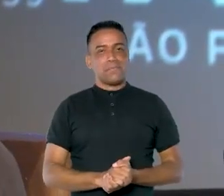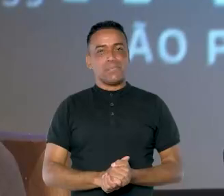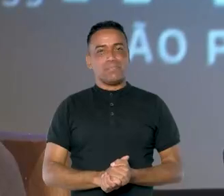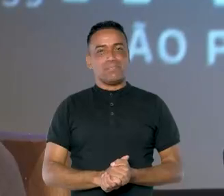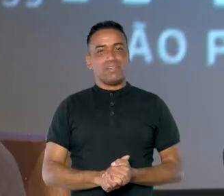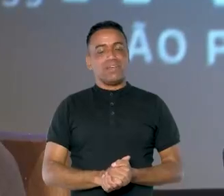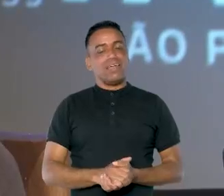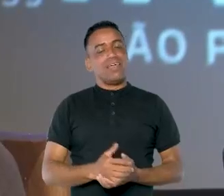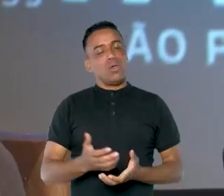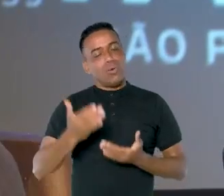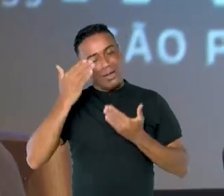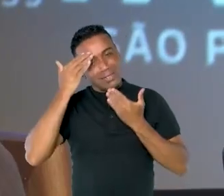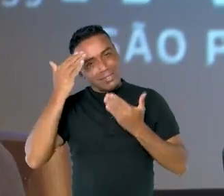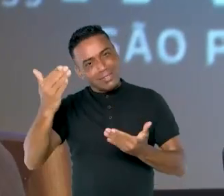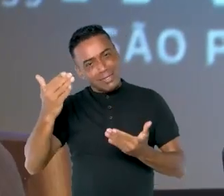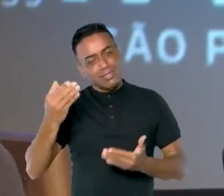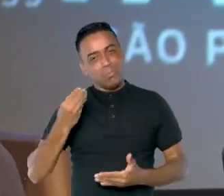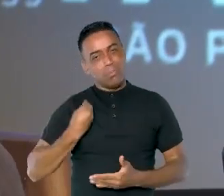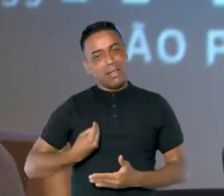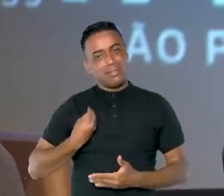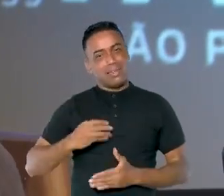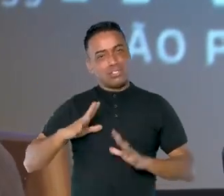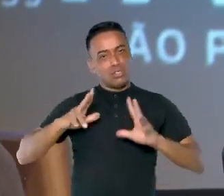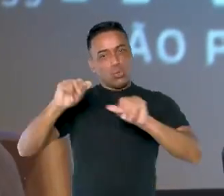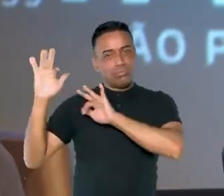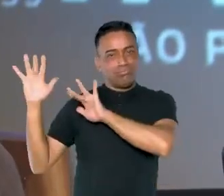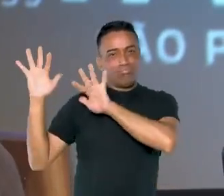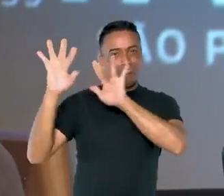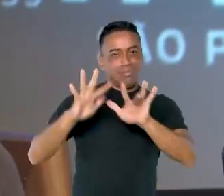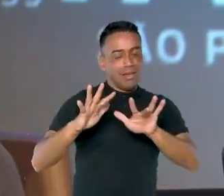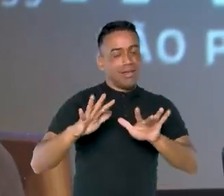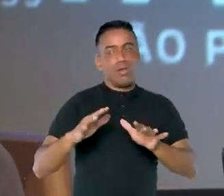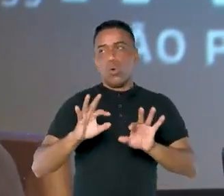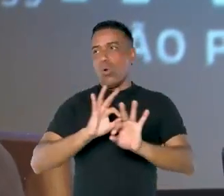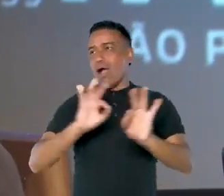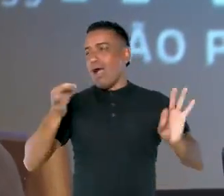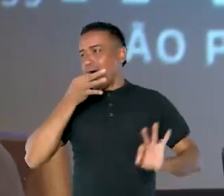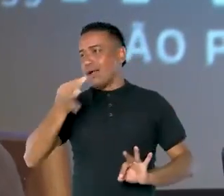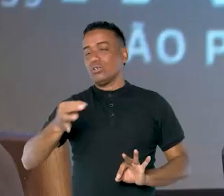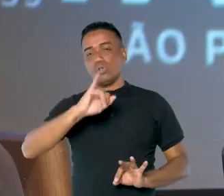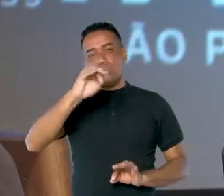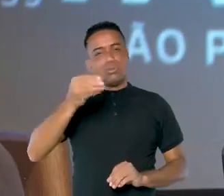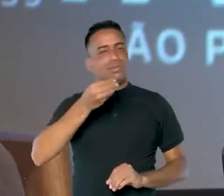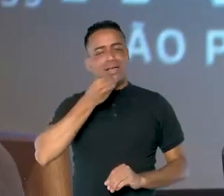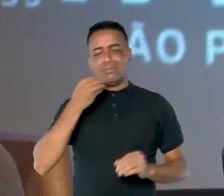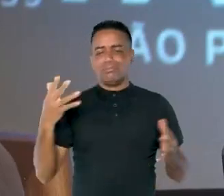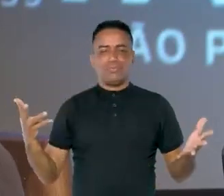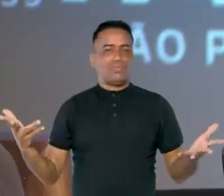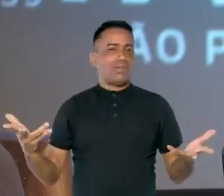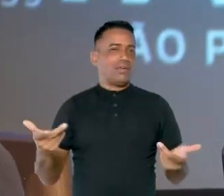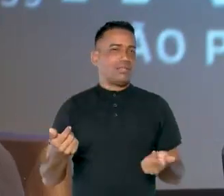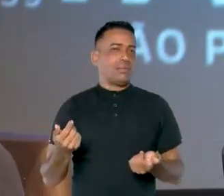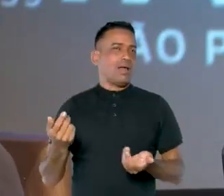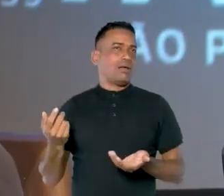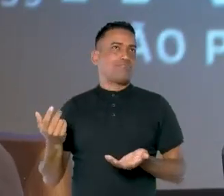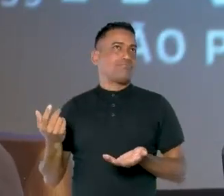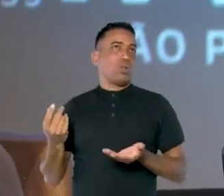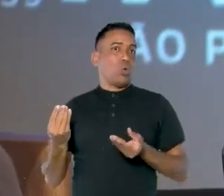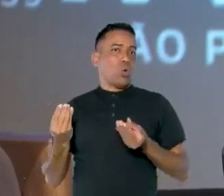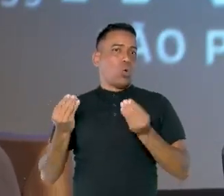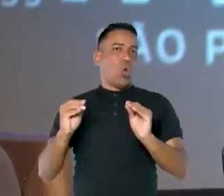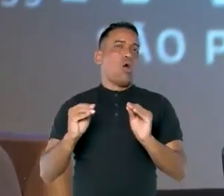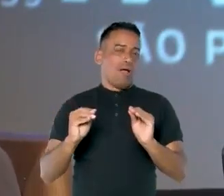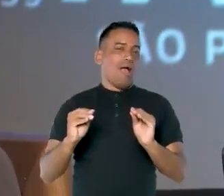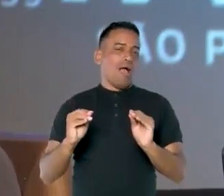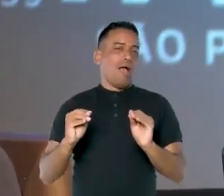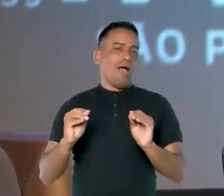estou agradecido pela presença de todos. Acho que foi uma excelente oportunidade para colocar essa questão. Fico